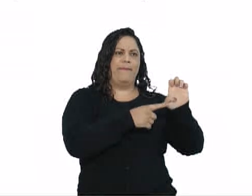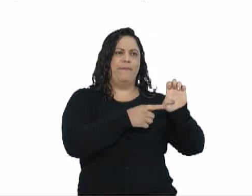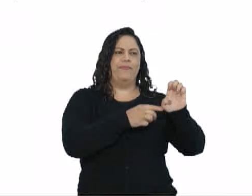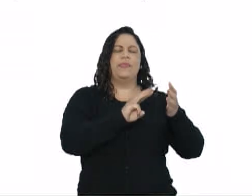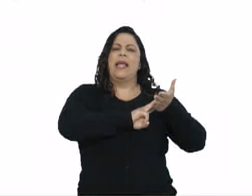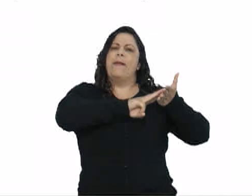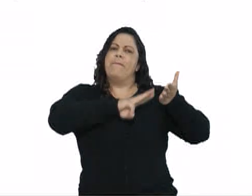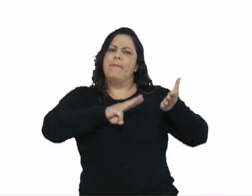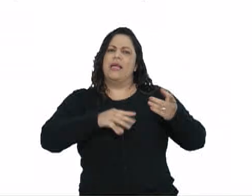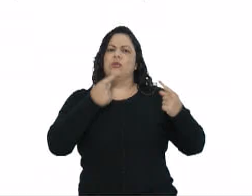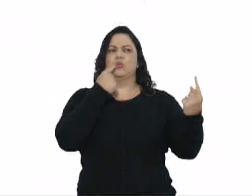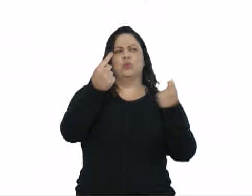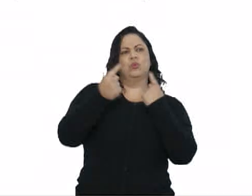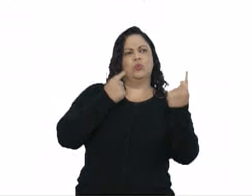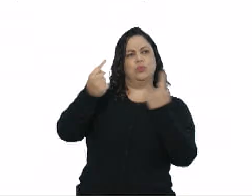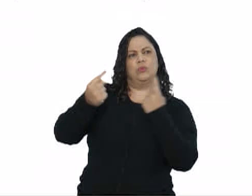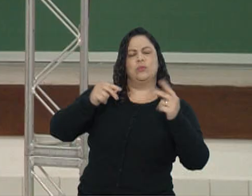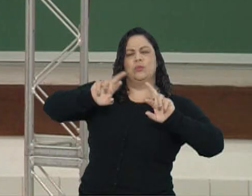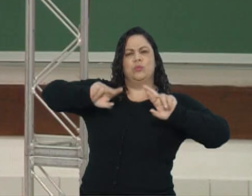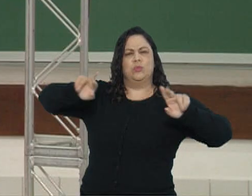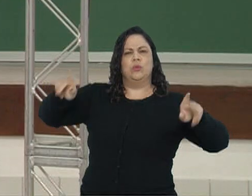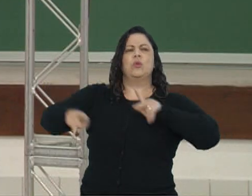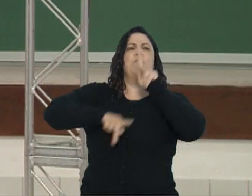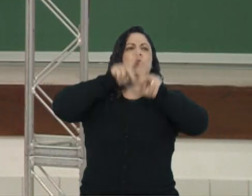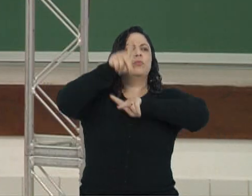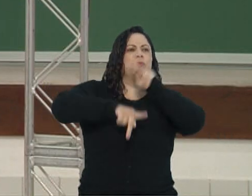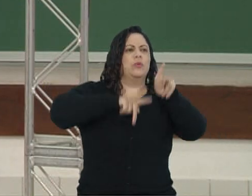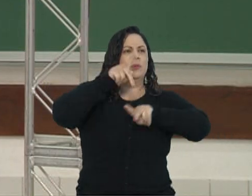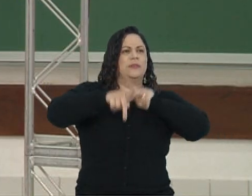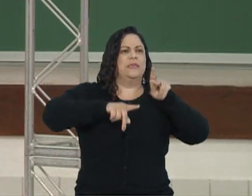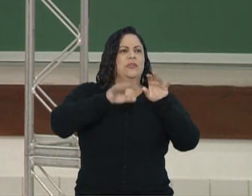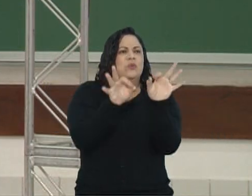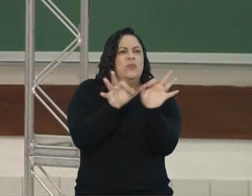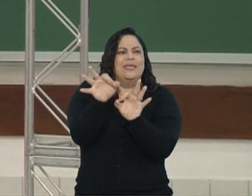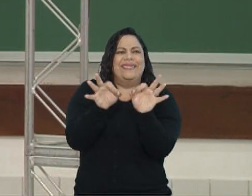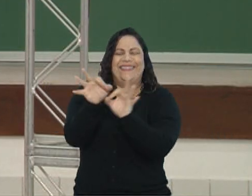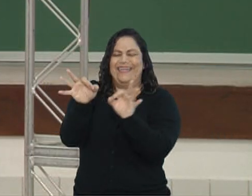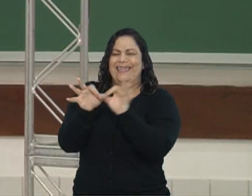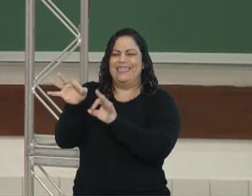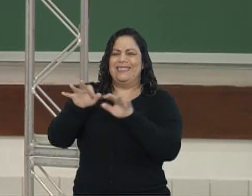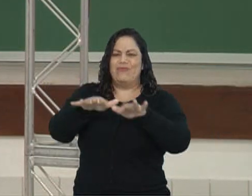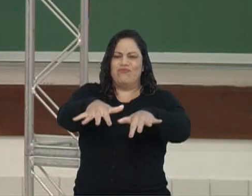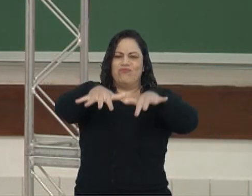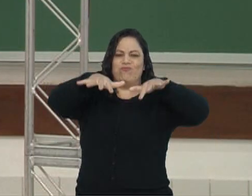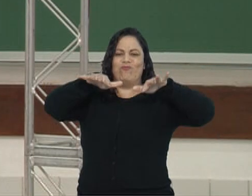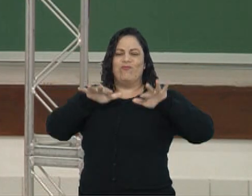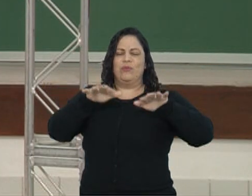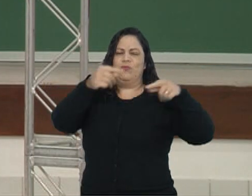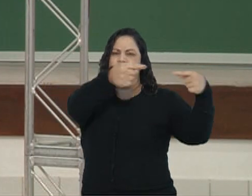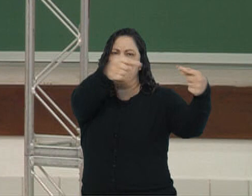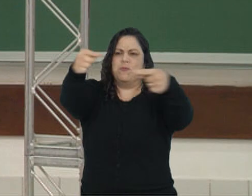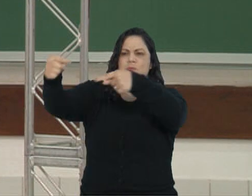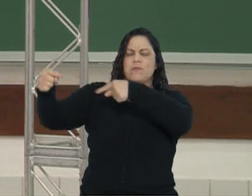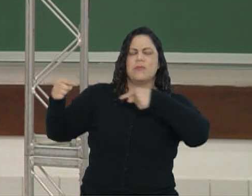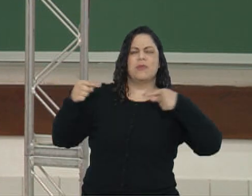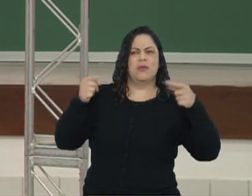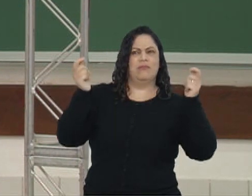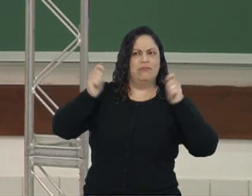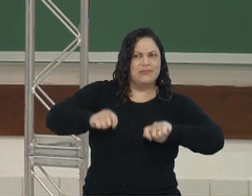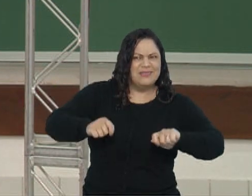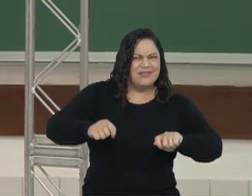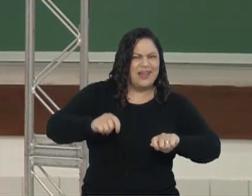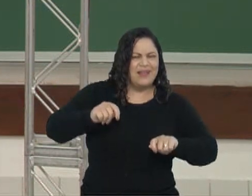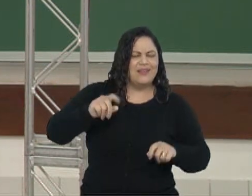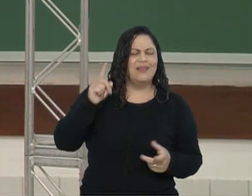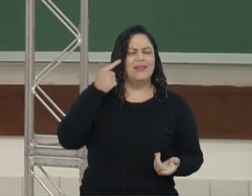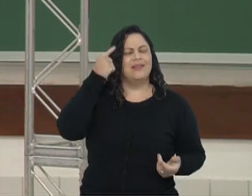comícios multitudinários, múltiplos, né? Isso existe no totalitarismo? Então, pessoal, um